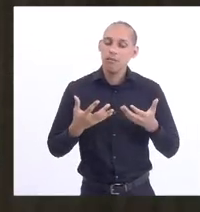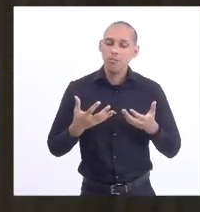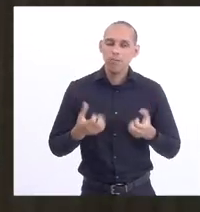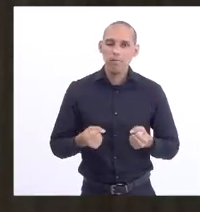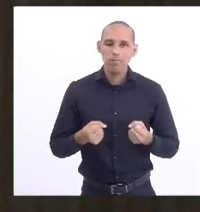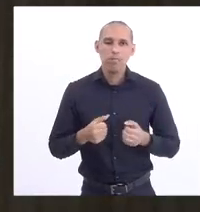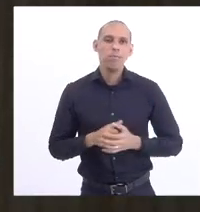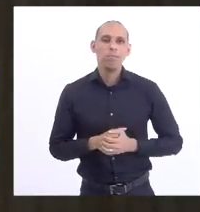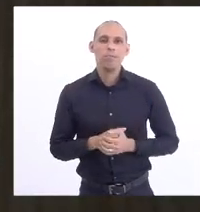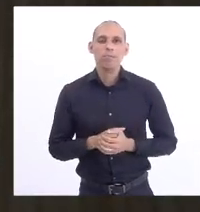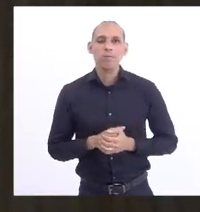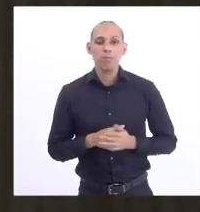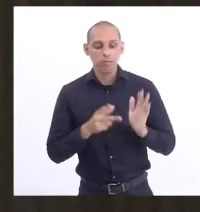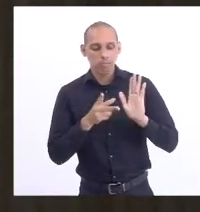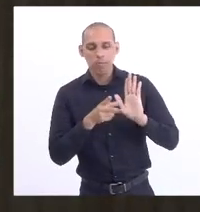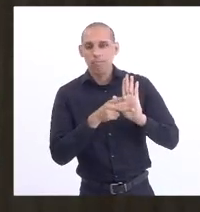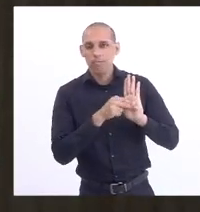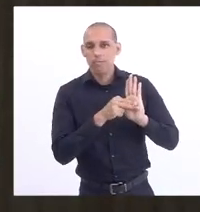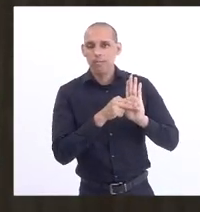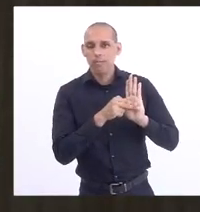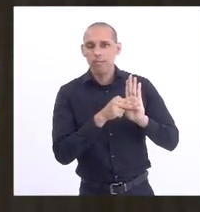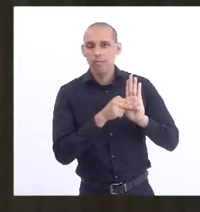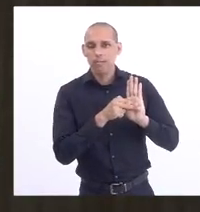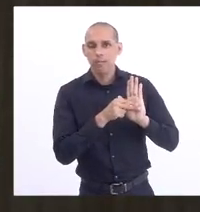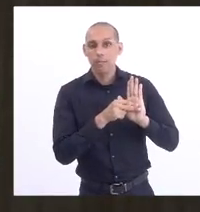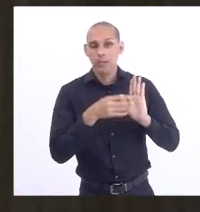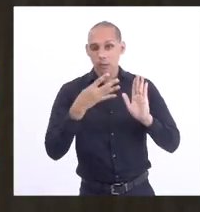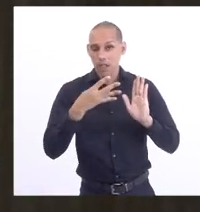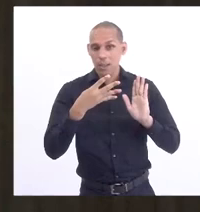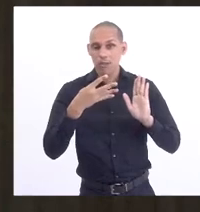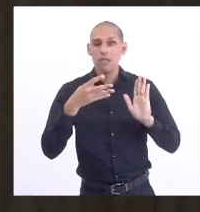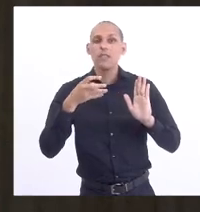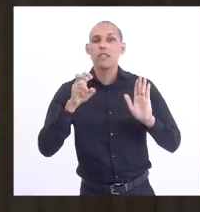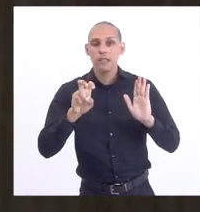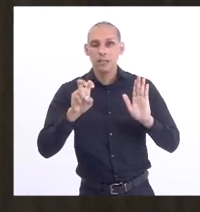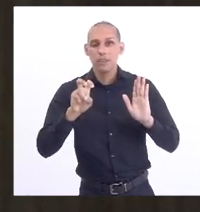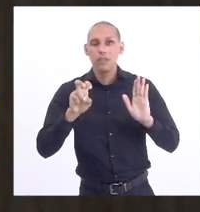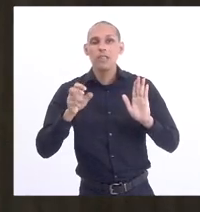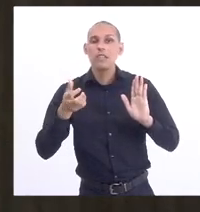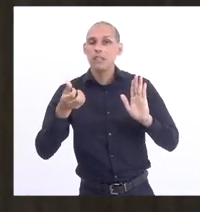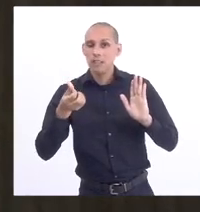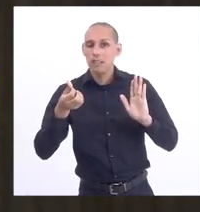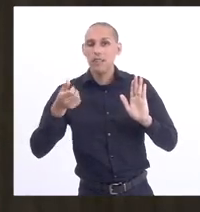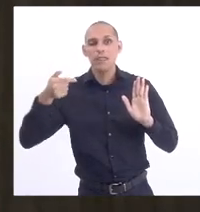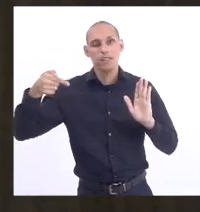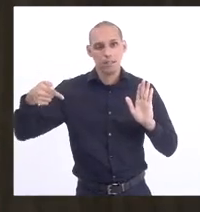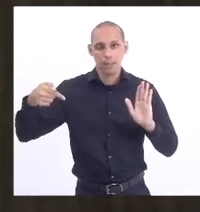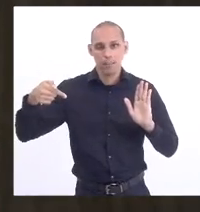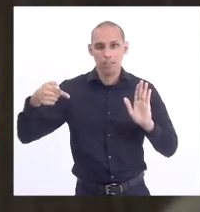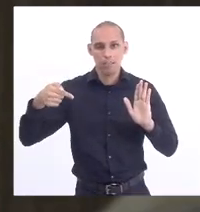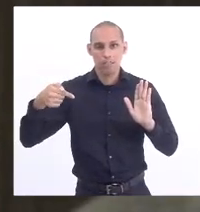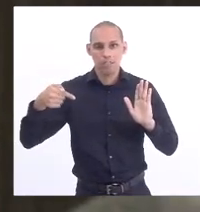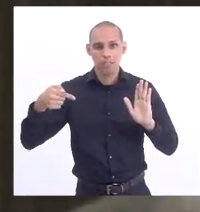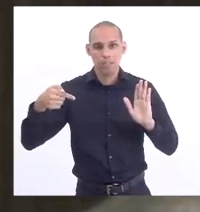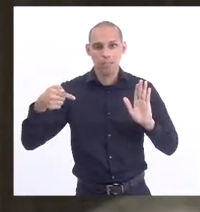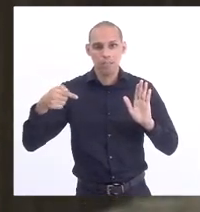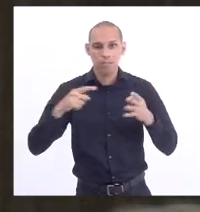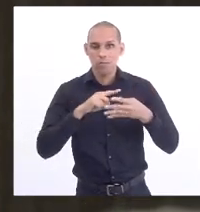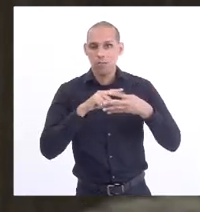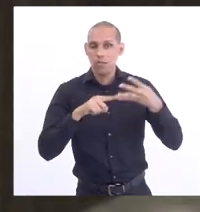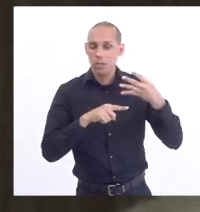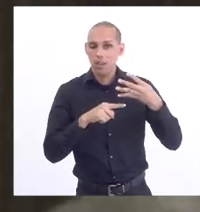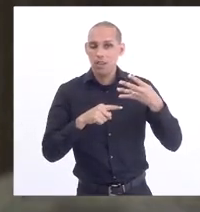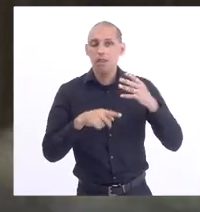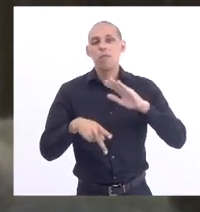Favorável às emendas 4, 5, 6 e 7. Todas 4